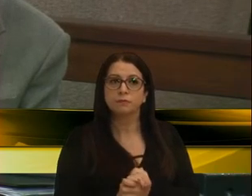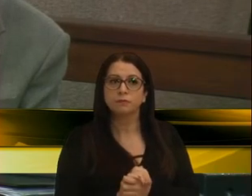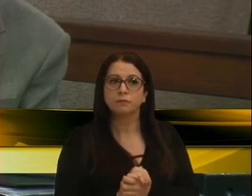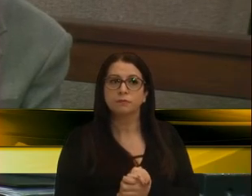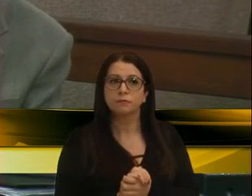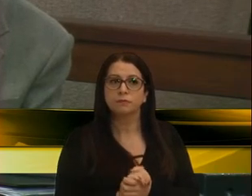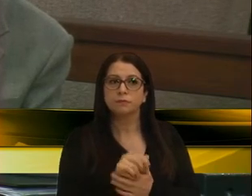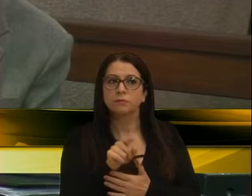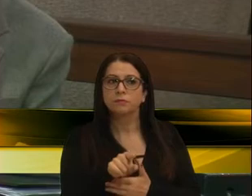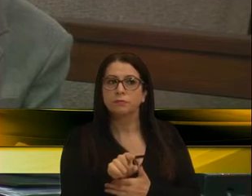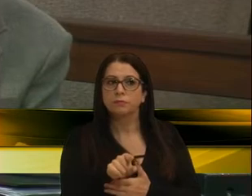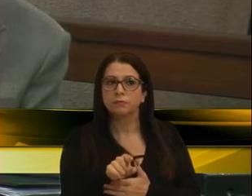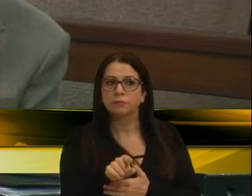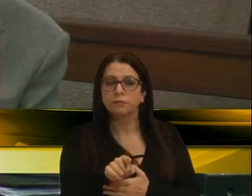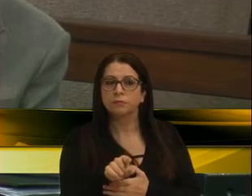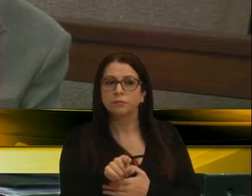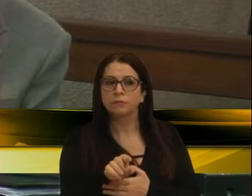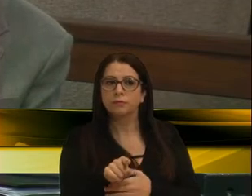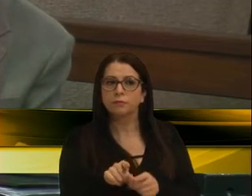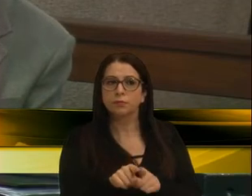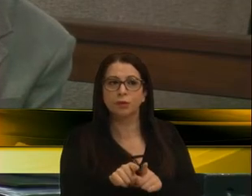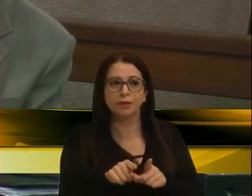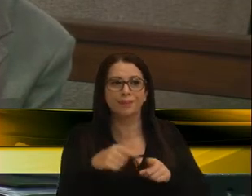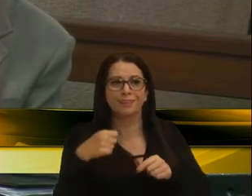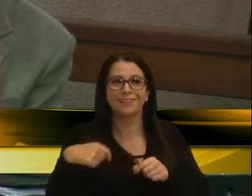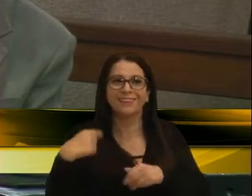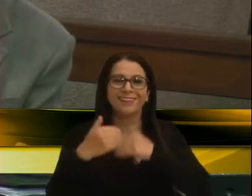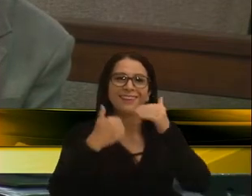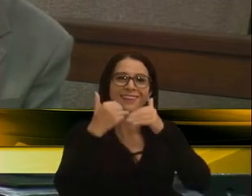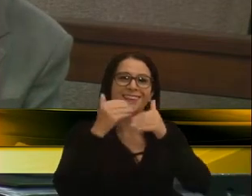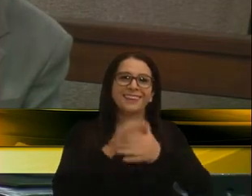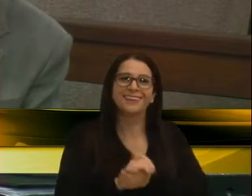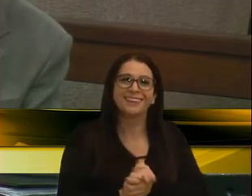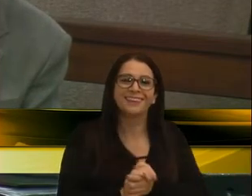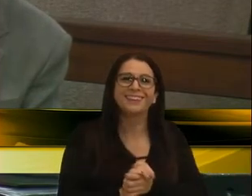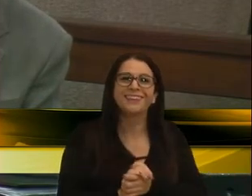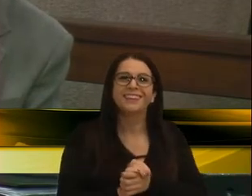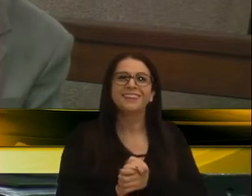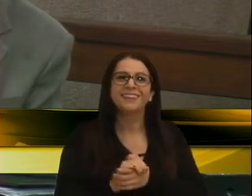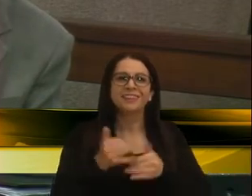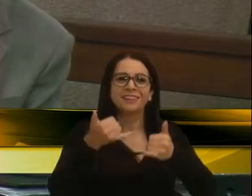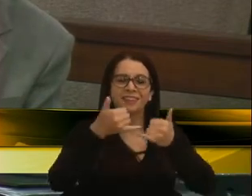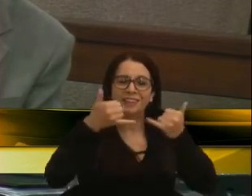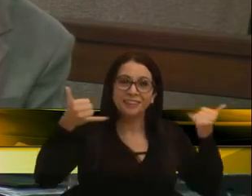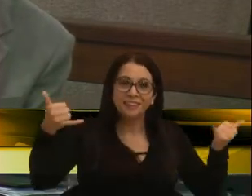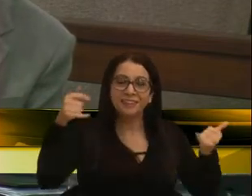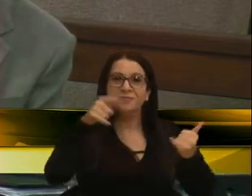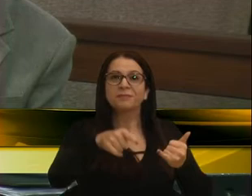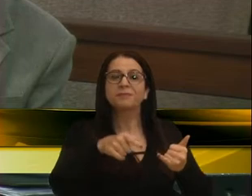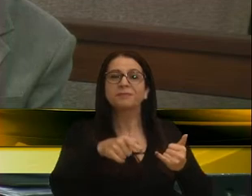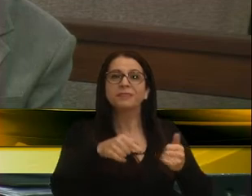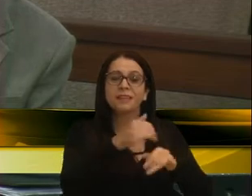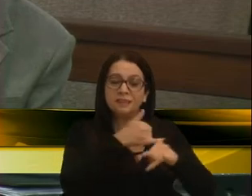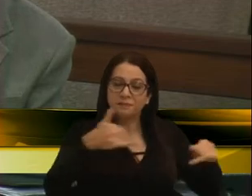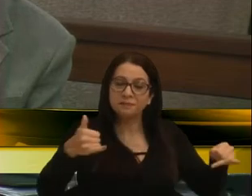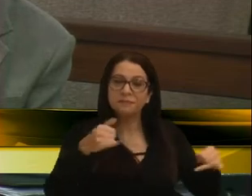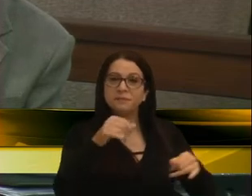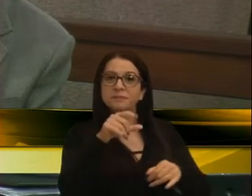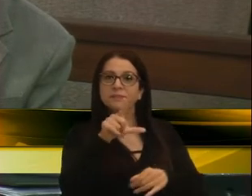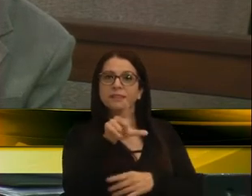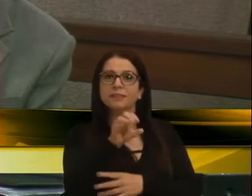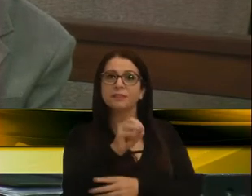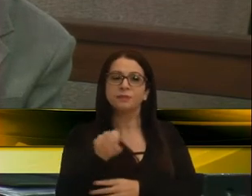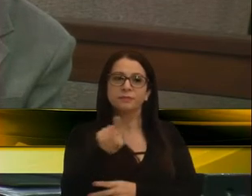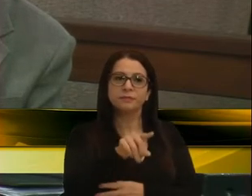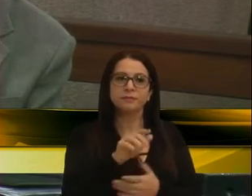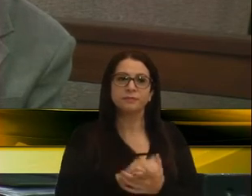situação complicada, mas nós precisamos avançar. Com relação ao arame liso, a Prefeitura insiste em